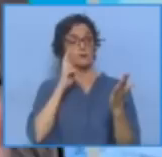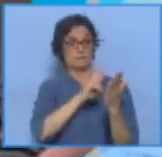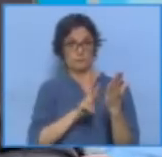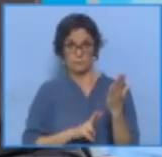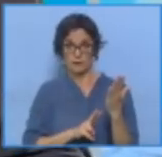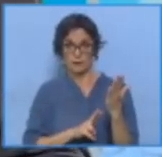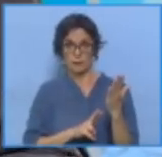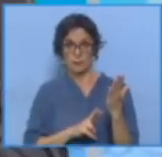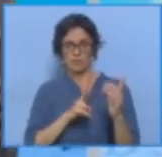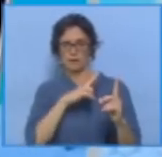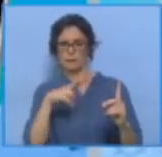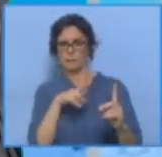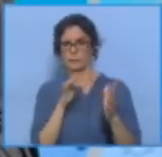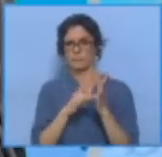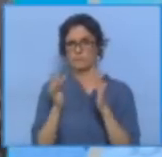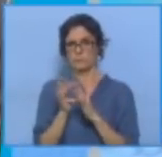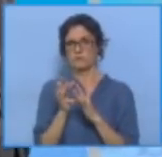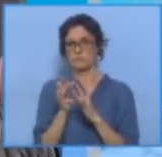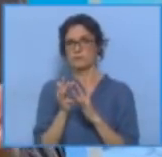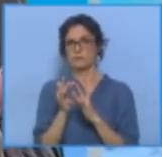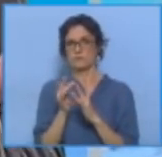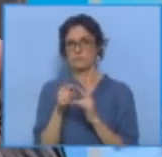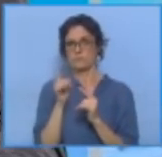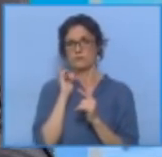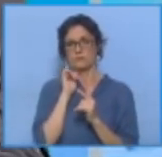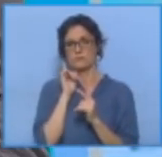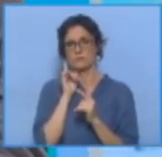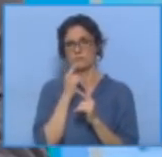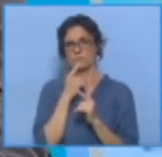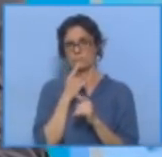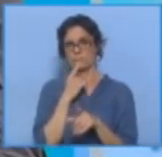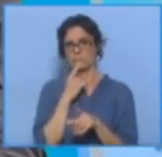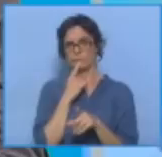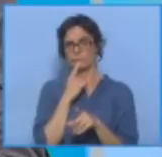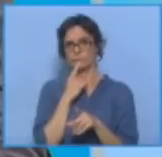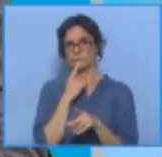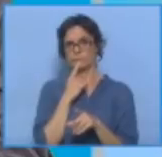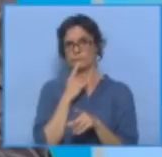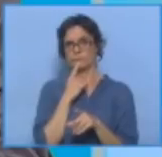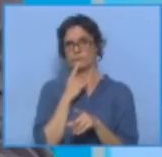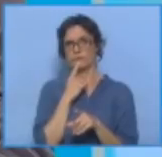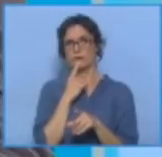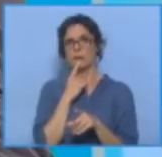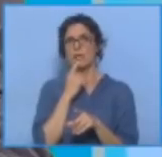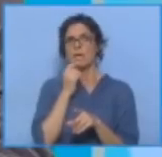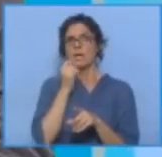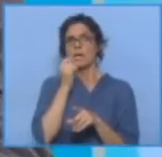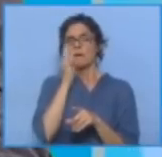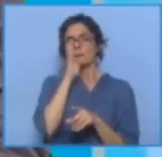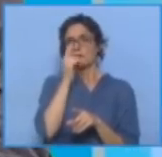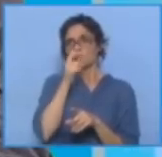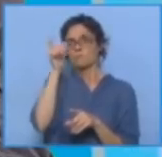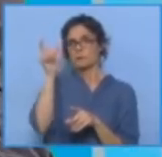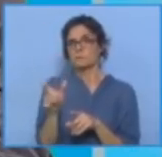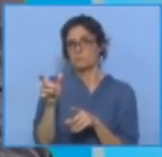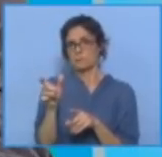que acontece sempre, em todas as épocas e circunstâncias. Quem quer praticar e ser testemunha